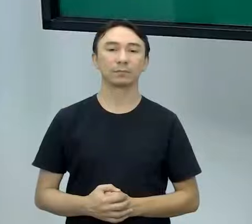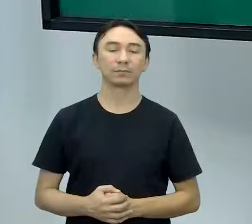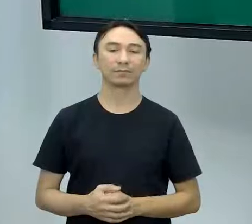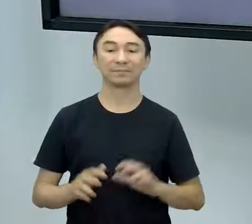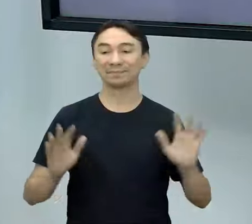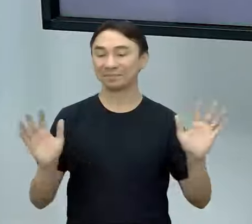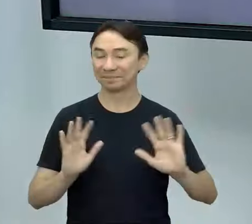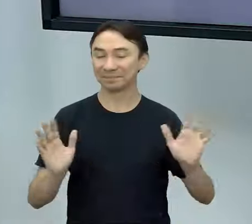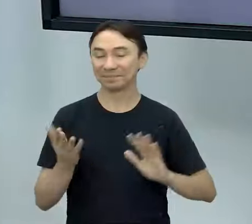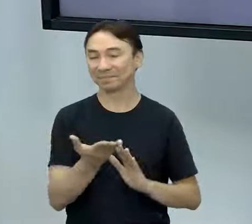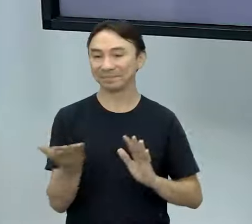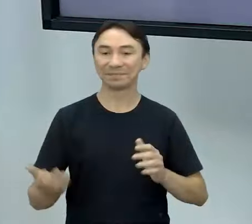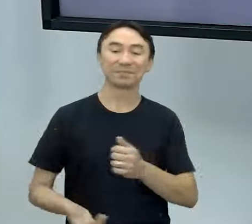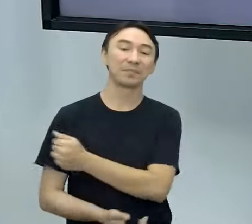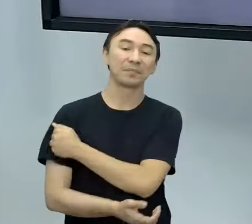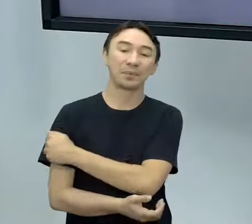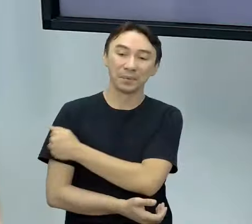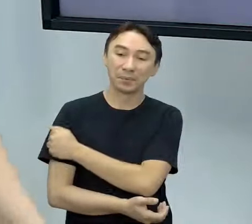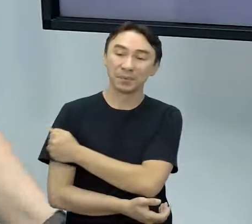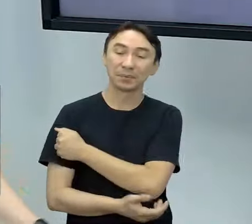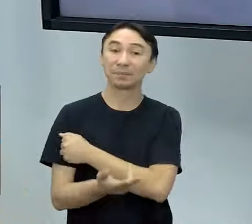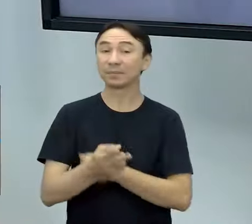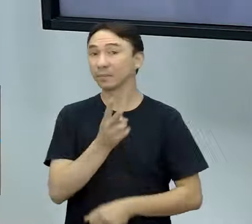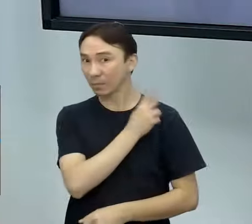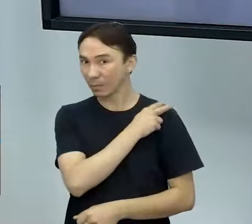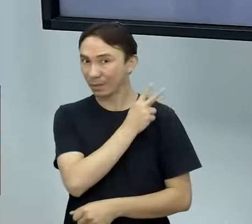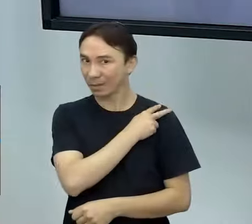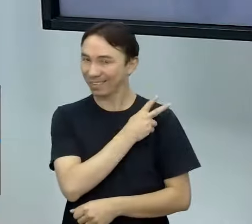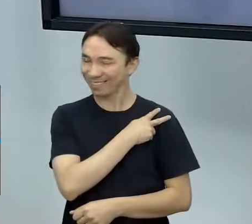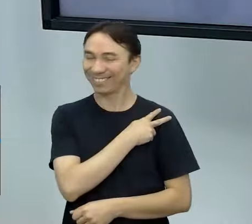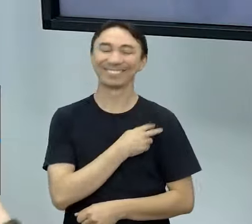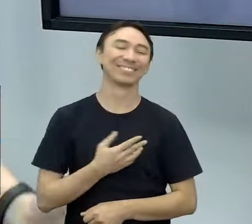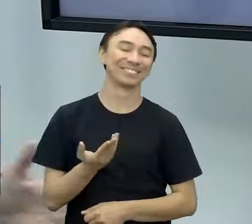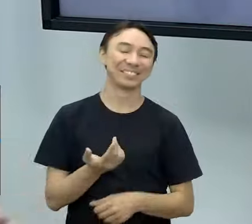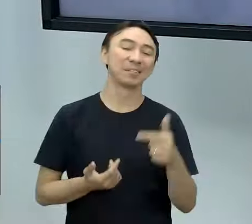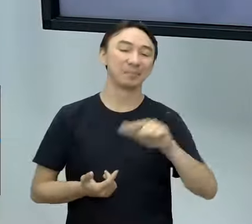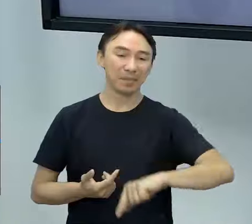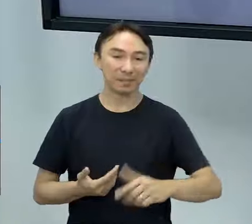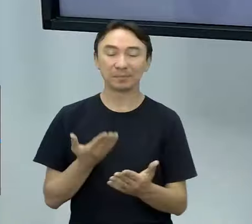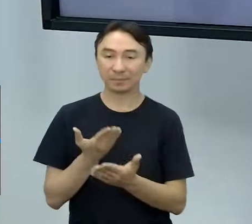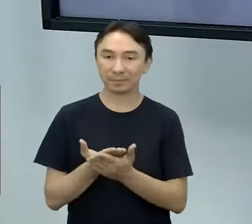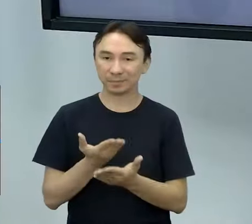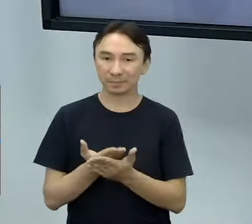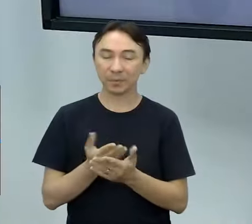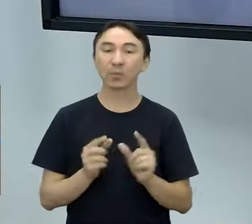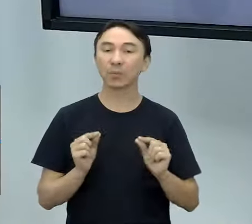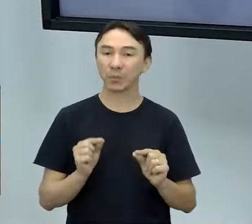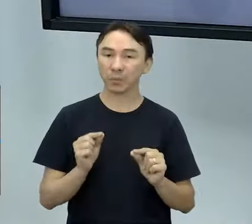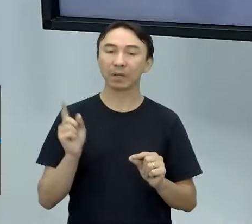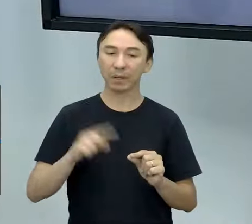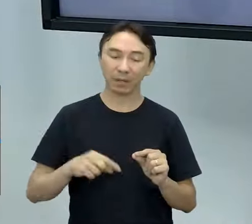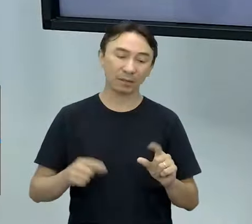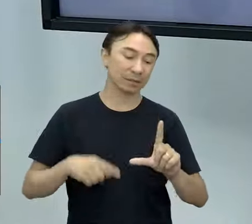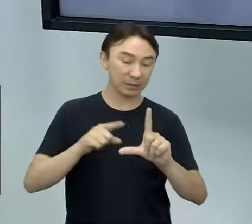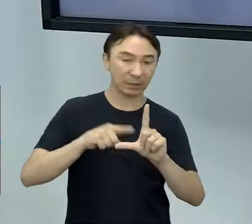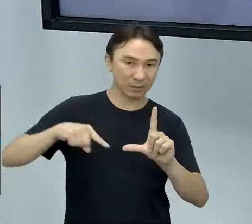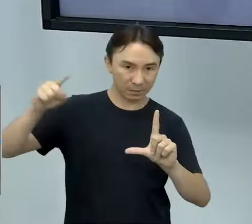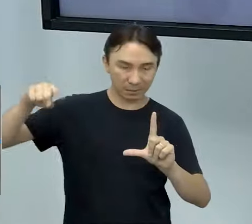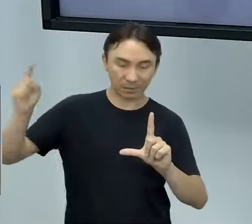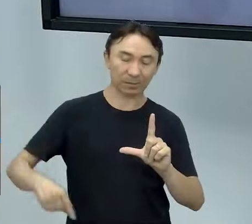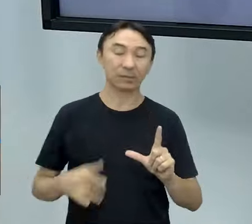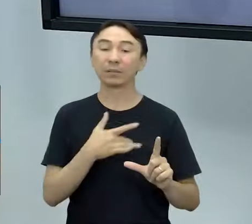Olá estudantes da segunda série do Ensino Médio, sejam todos bem-vindos a mais uma aula de estatística na saúde pública e meio